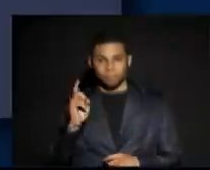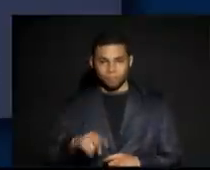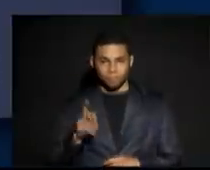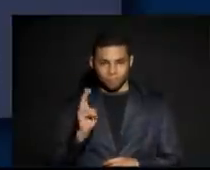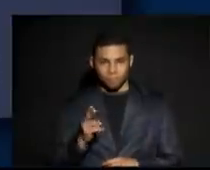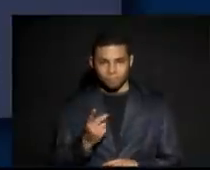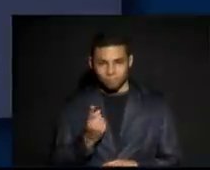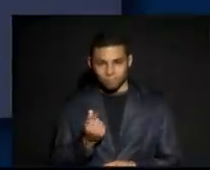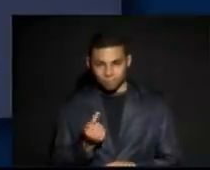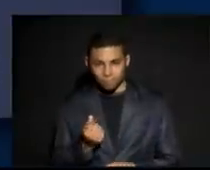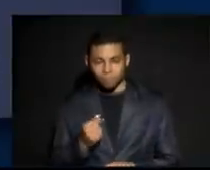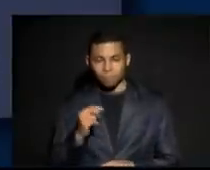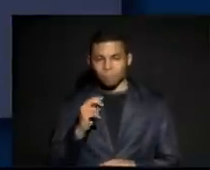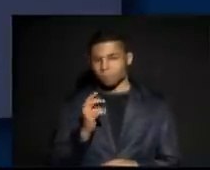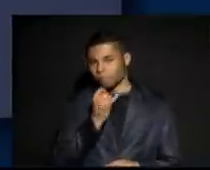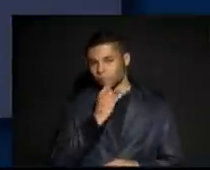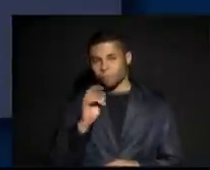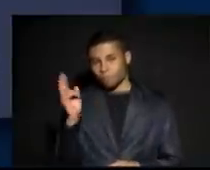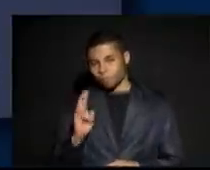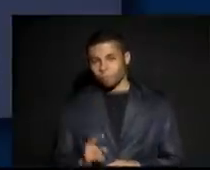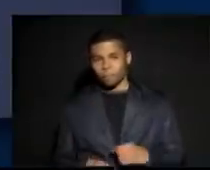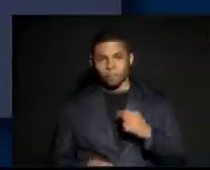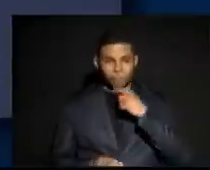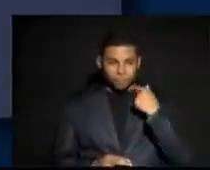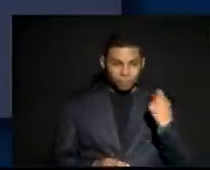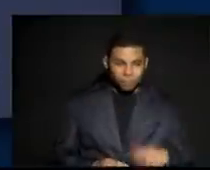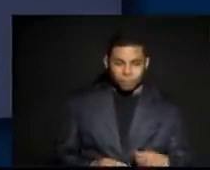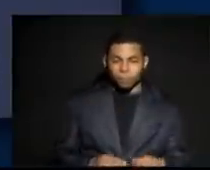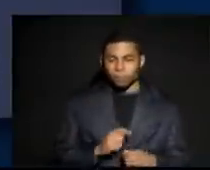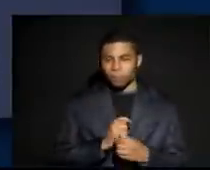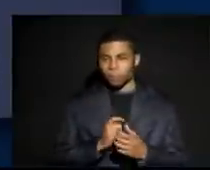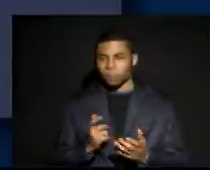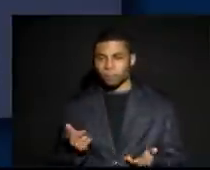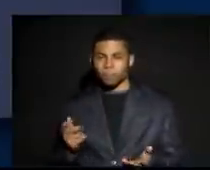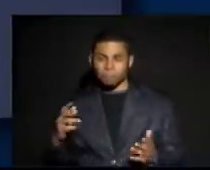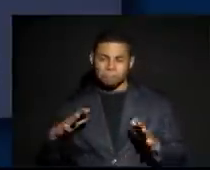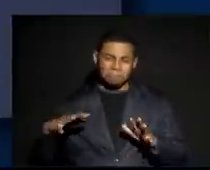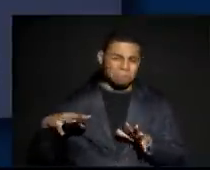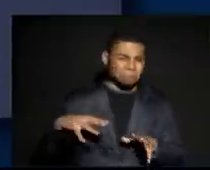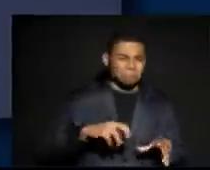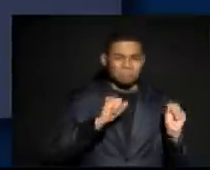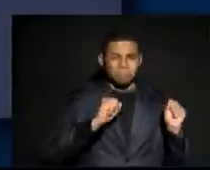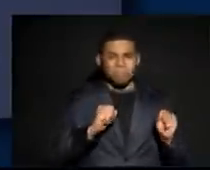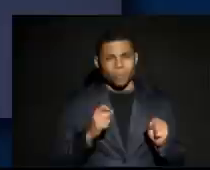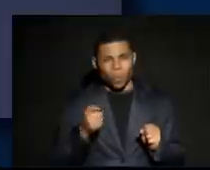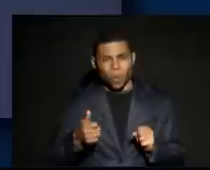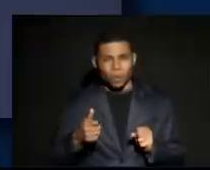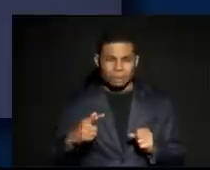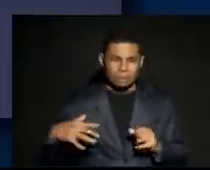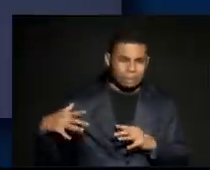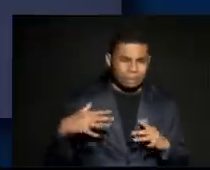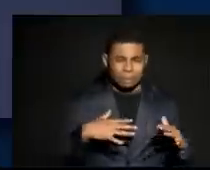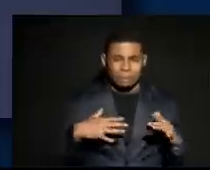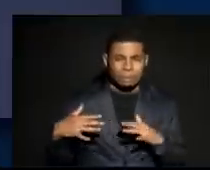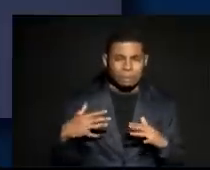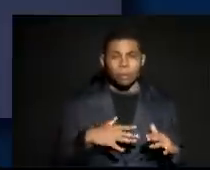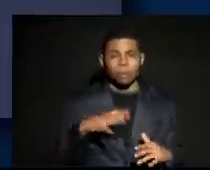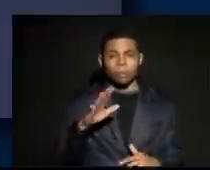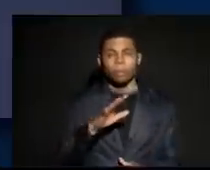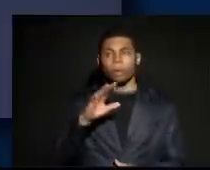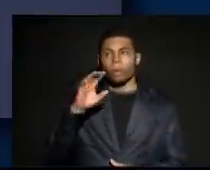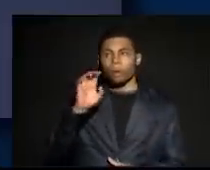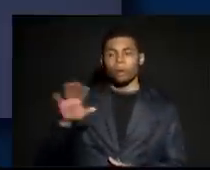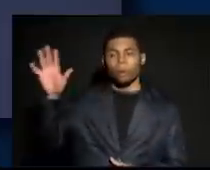repor Esse ficou obviamente a Rússia Ucrânia claramente isso aconteceu mas isso também mudou o preço do leste